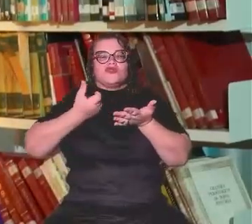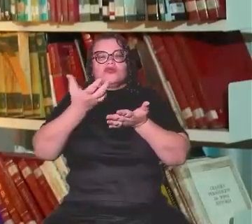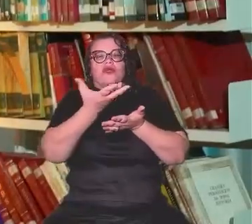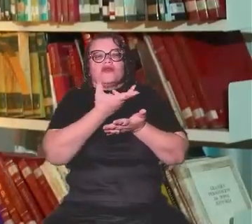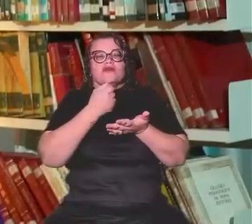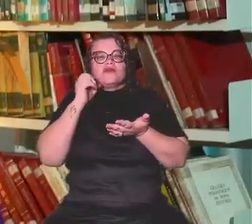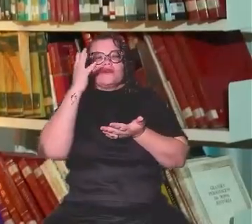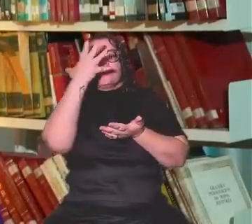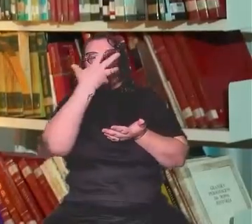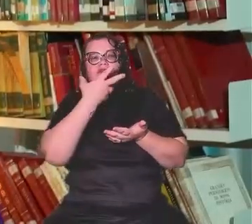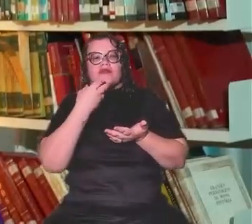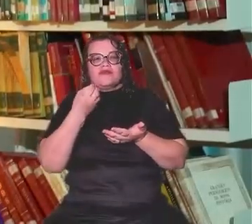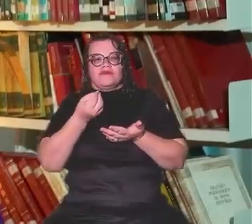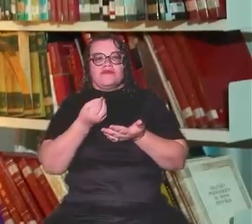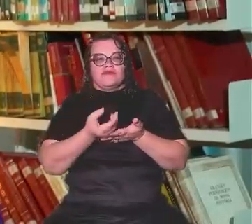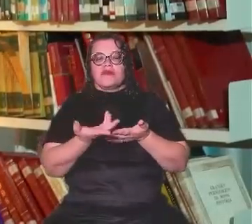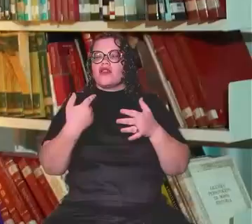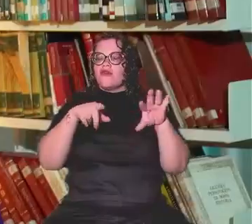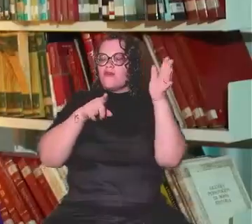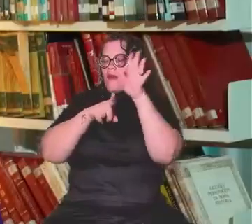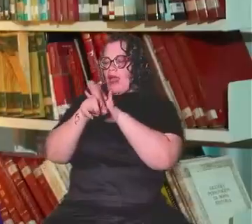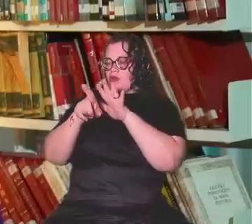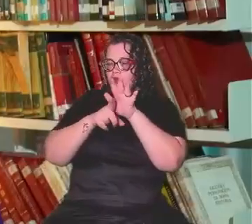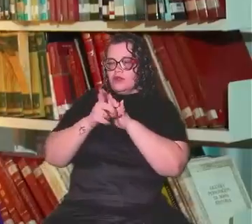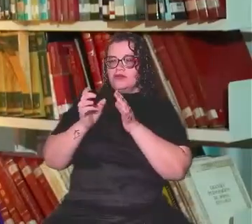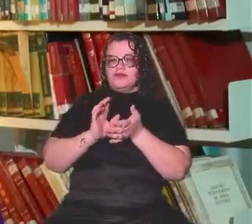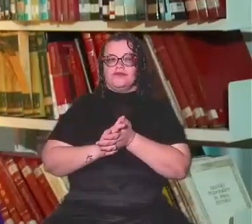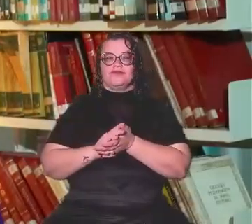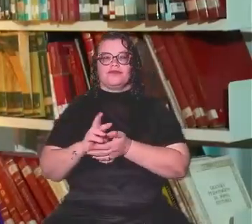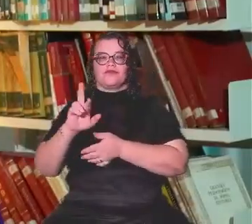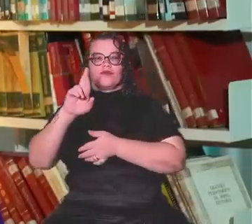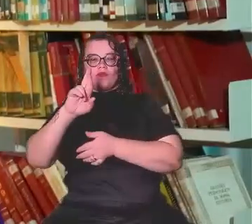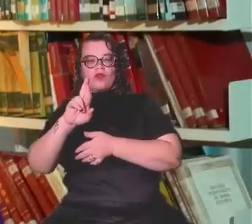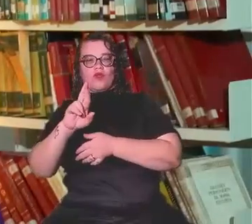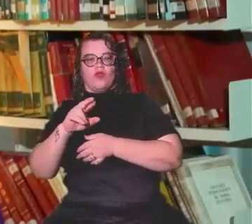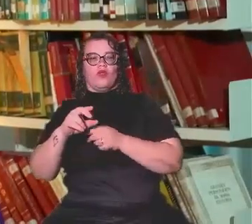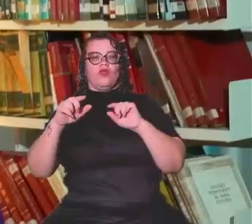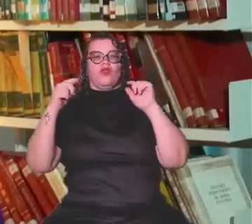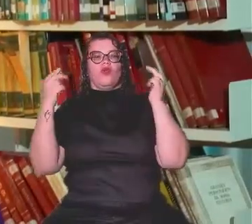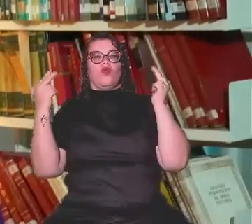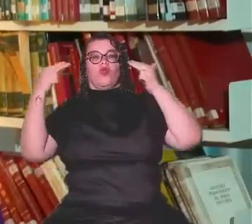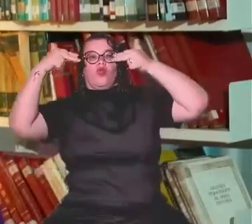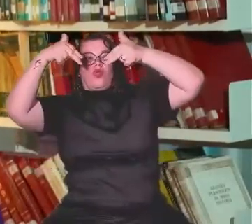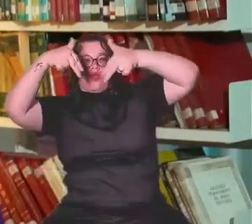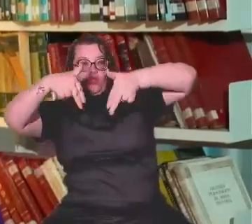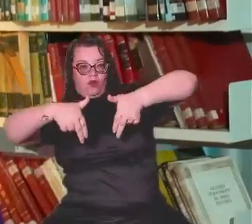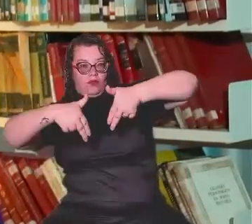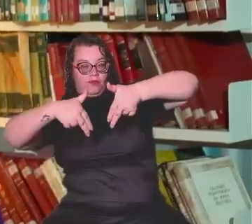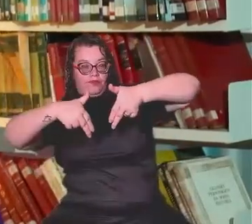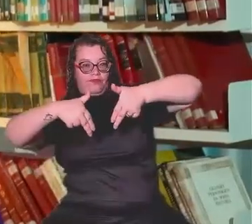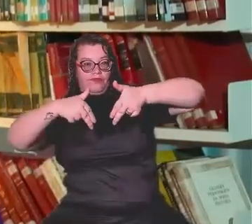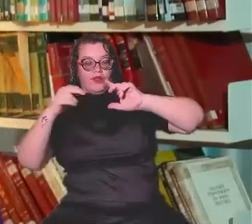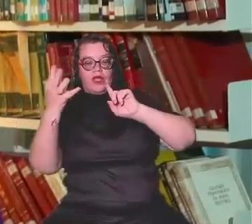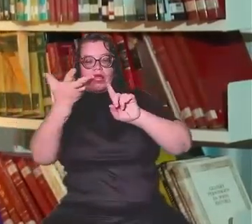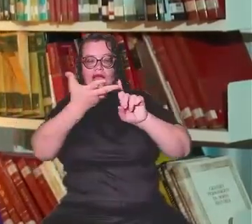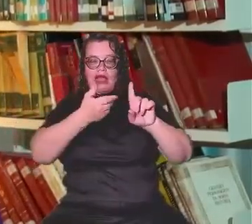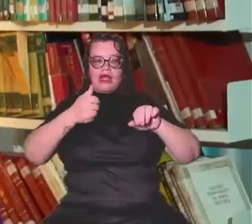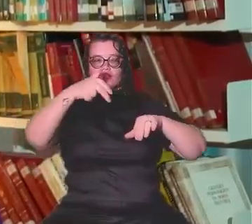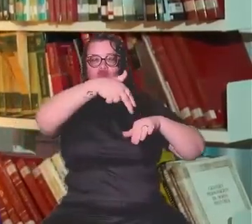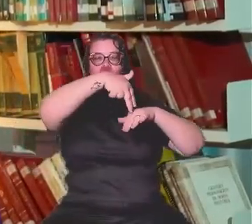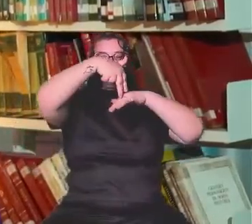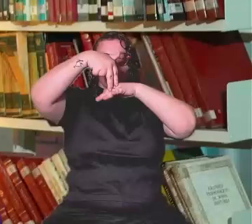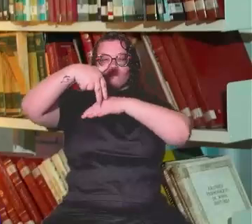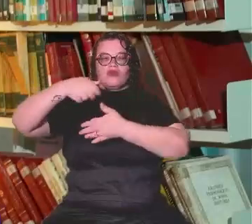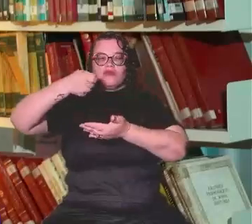fazer perguntinhas. Por exemplo, o rap é conhecido como uma arte de enfrentamento, não é isso?